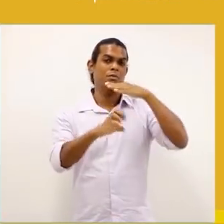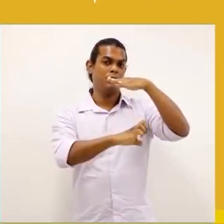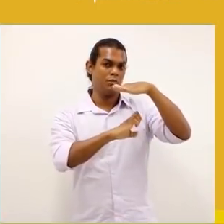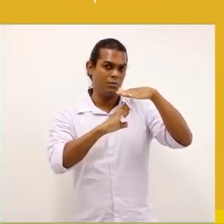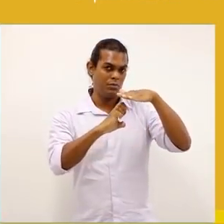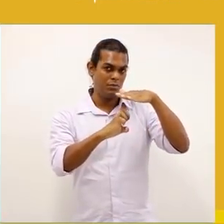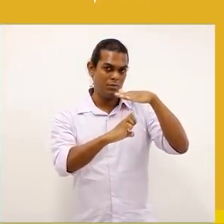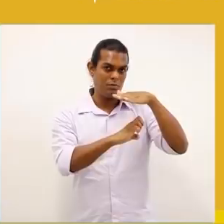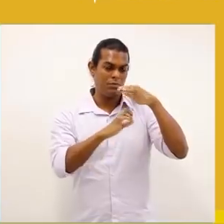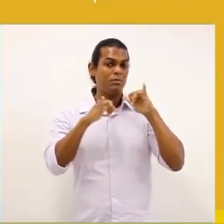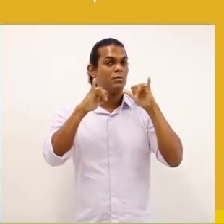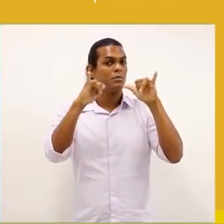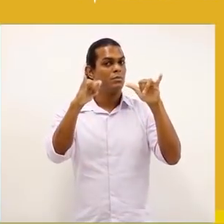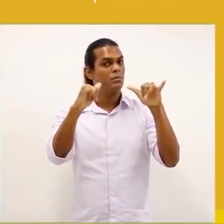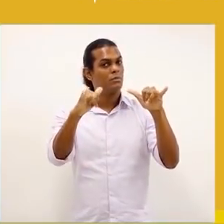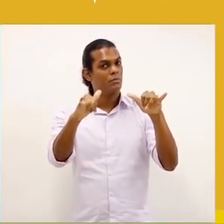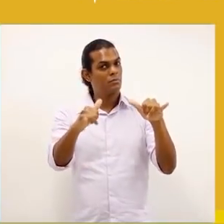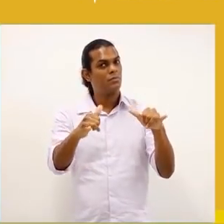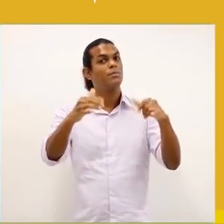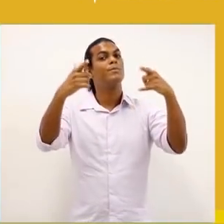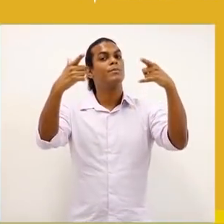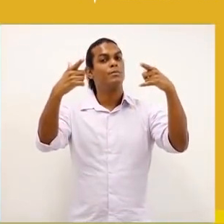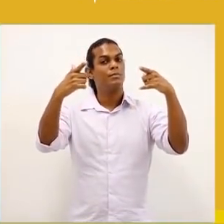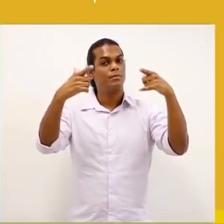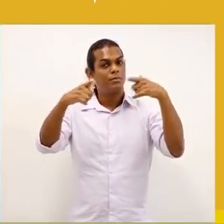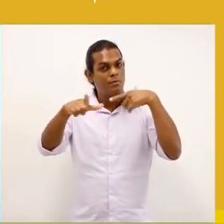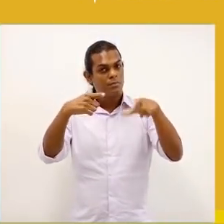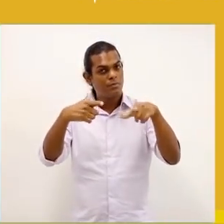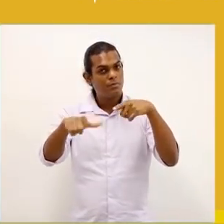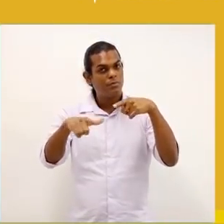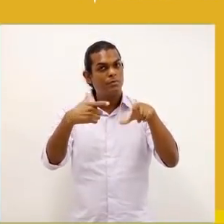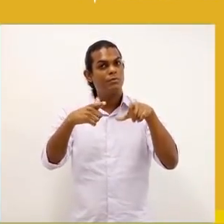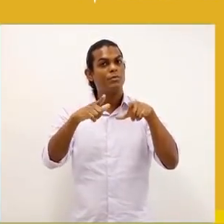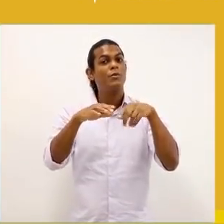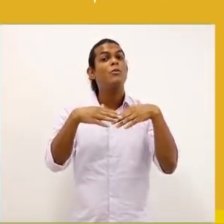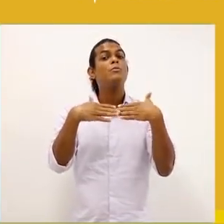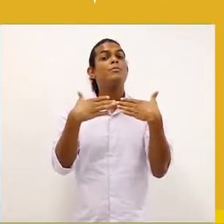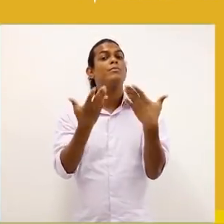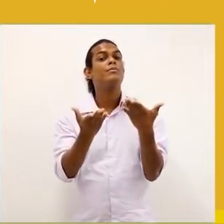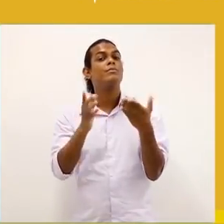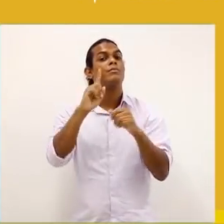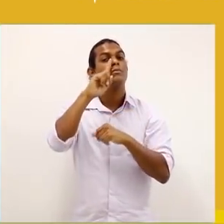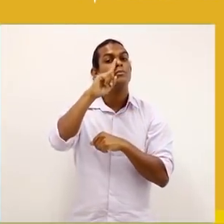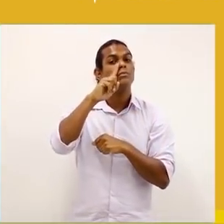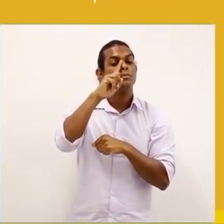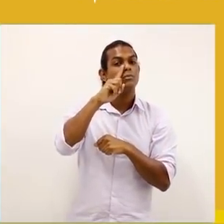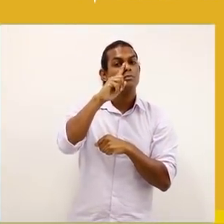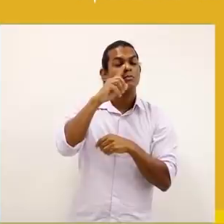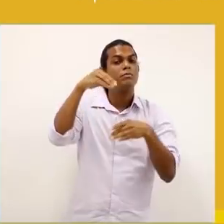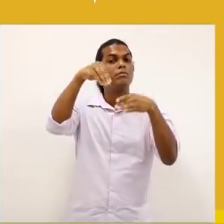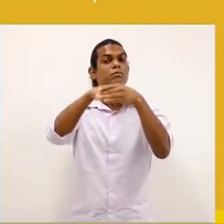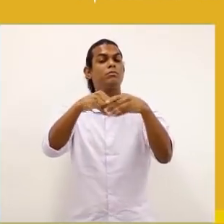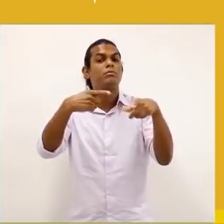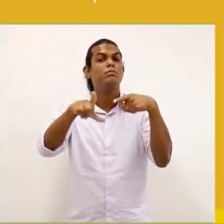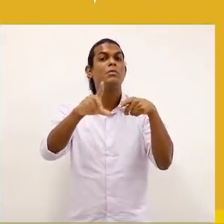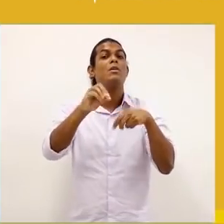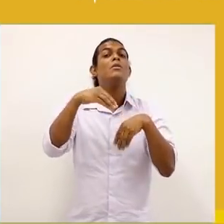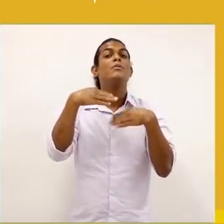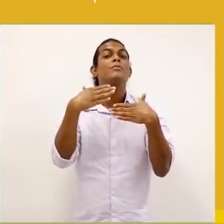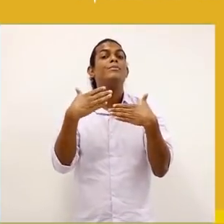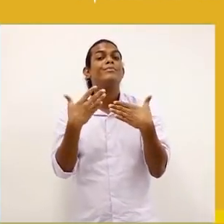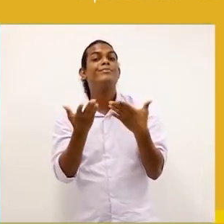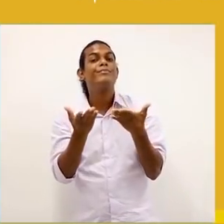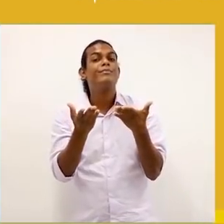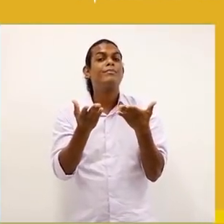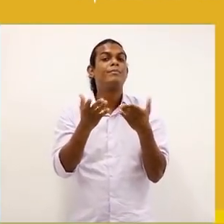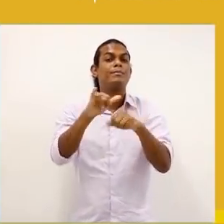empregador informar ao trabalhador que os riscos profissionais e os meios e as medidas de prevenir